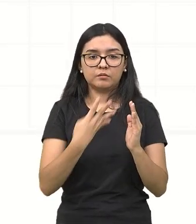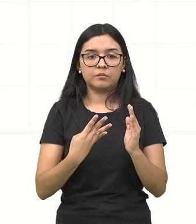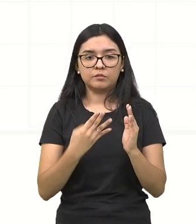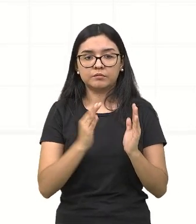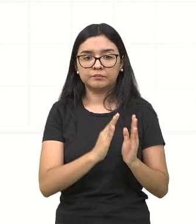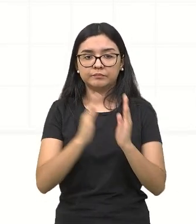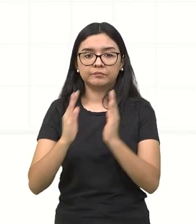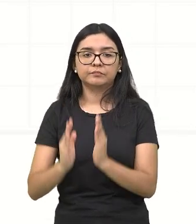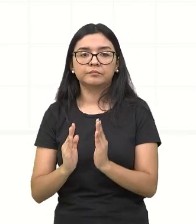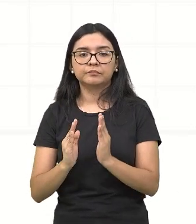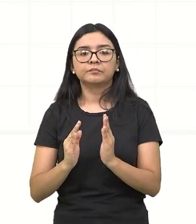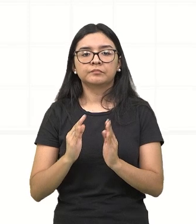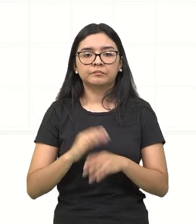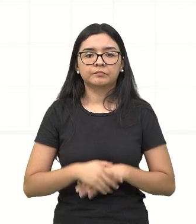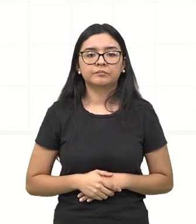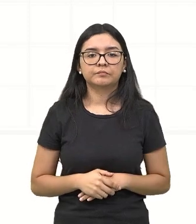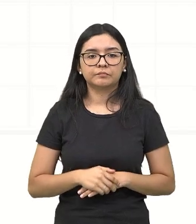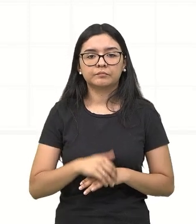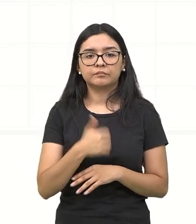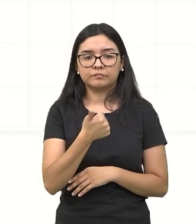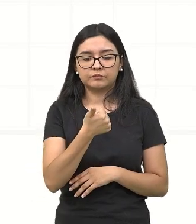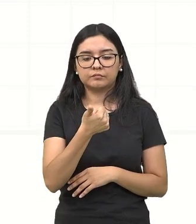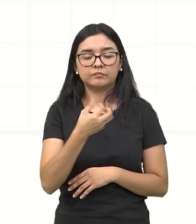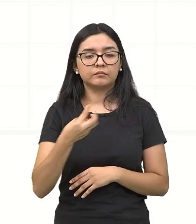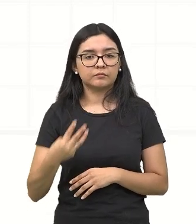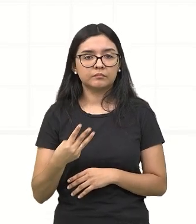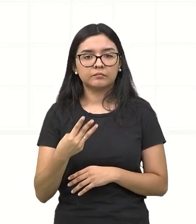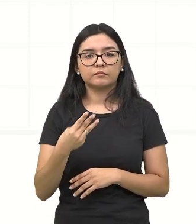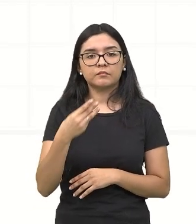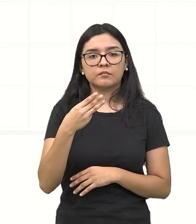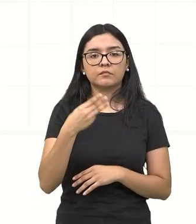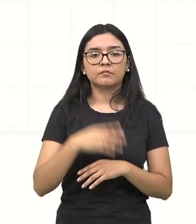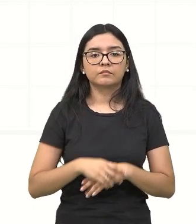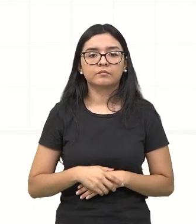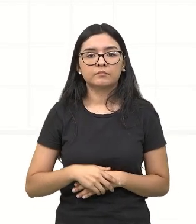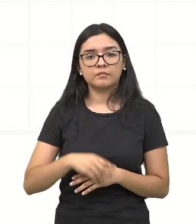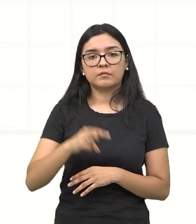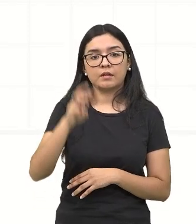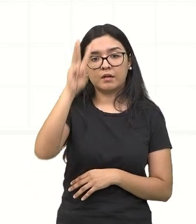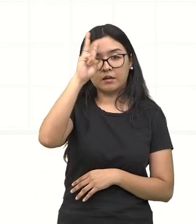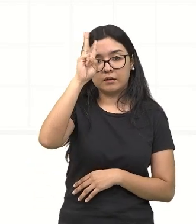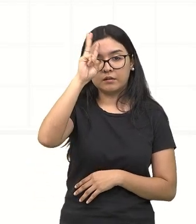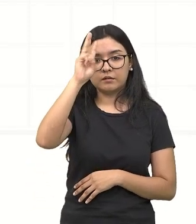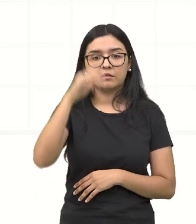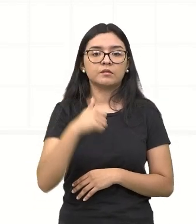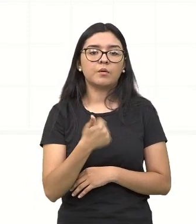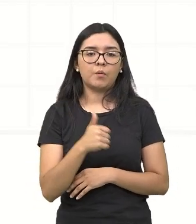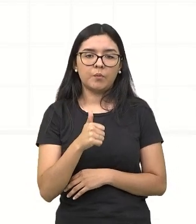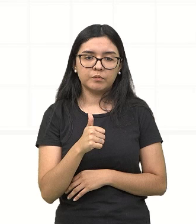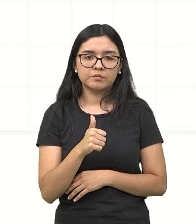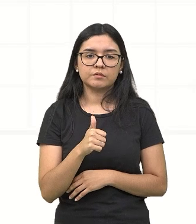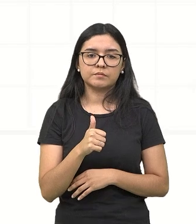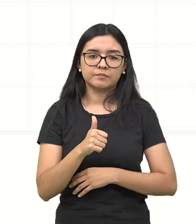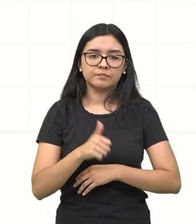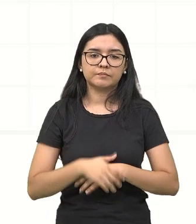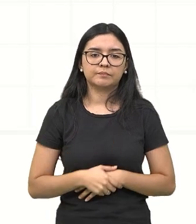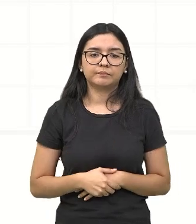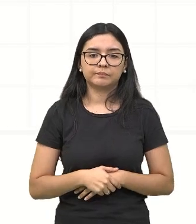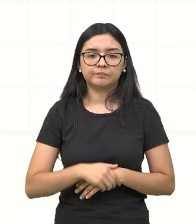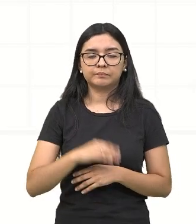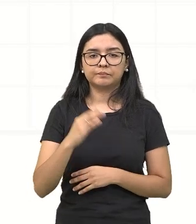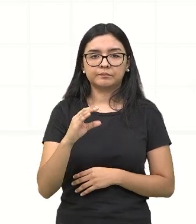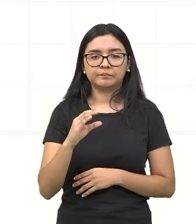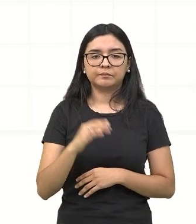no sábado também foi 13 graus Celsius. Aqui na terça foi de 11